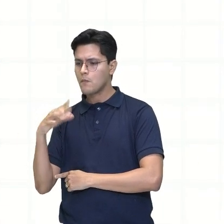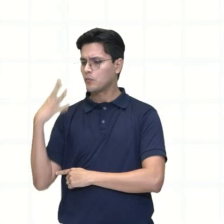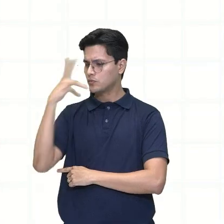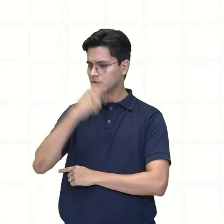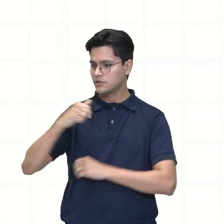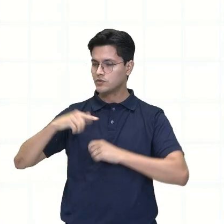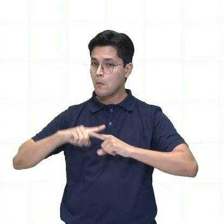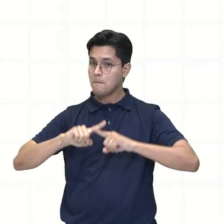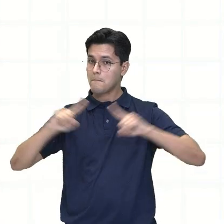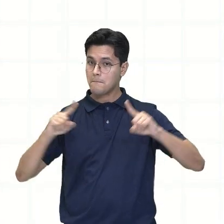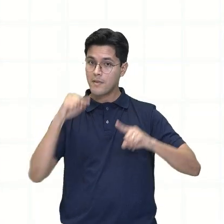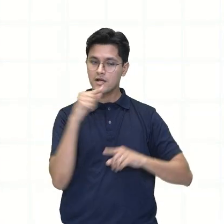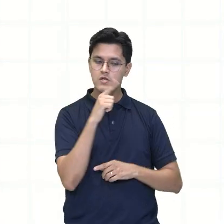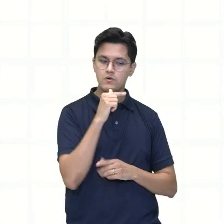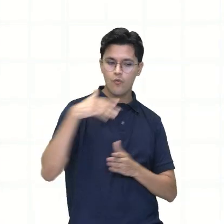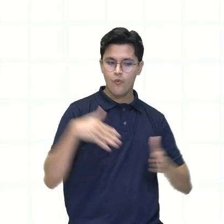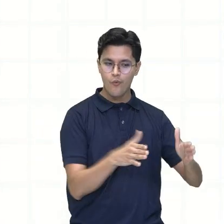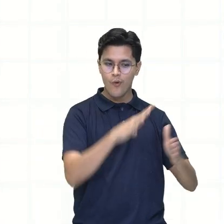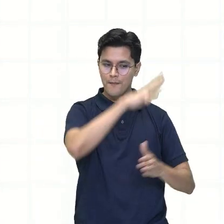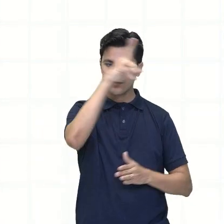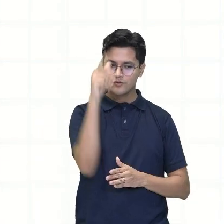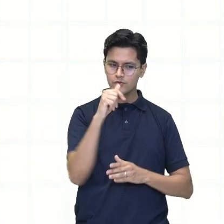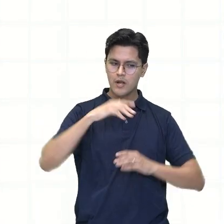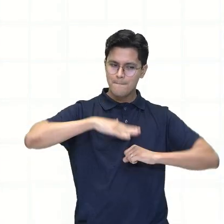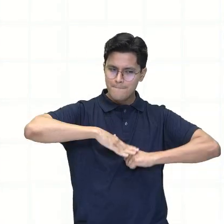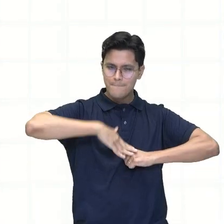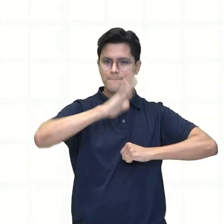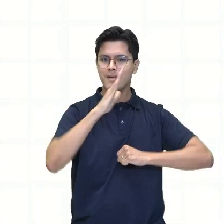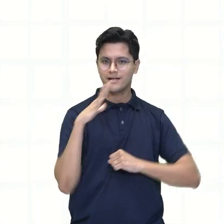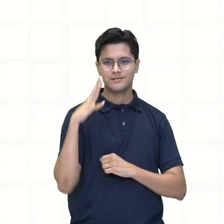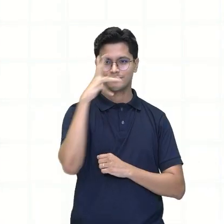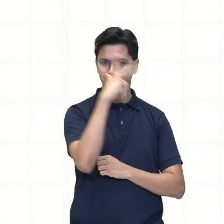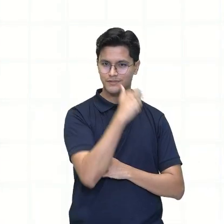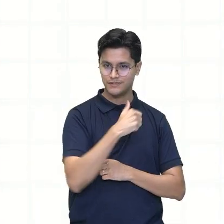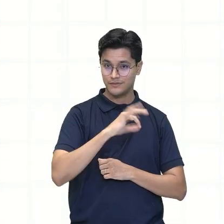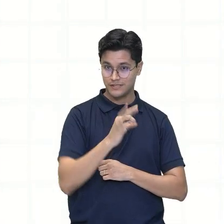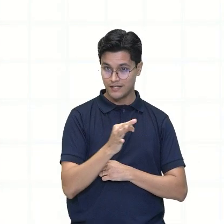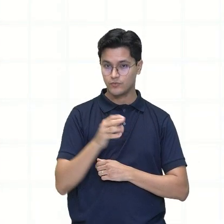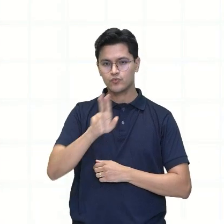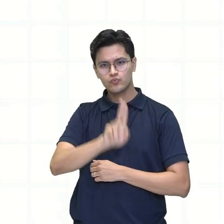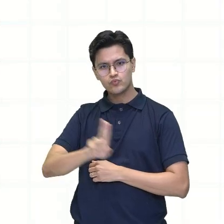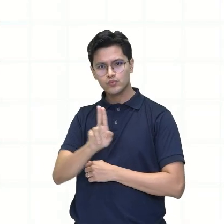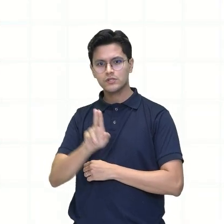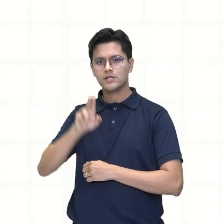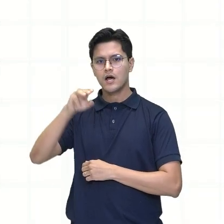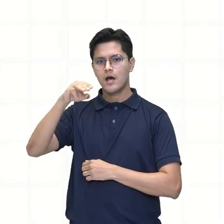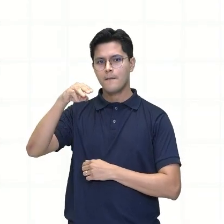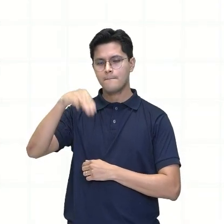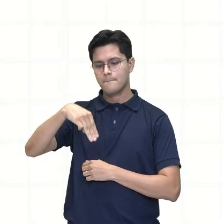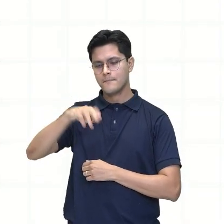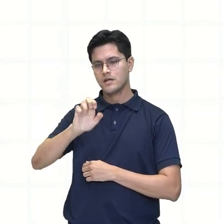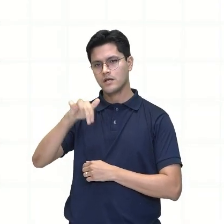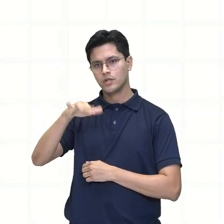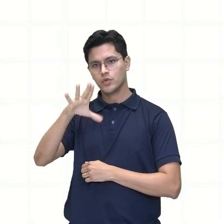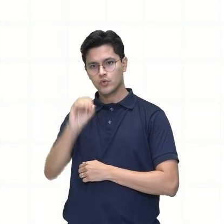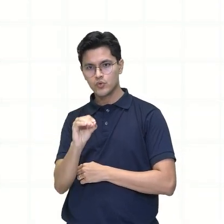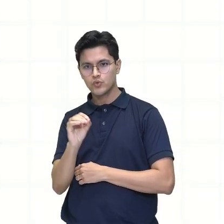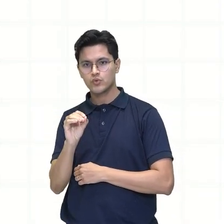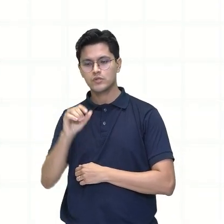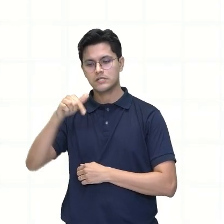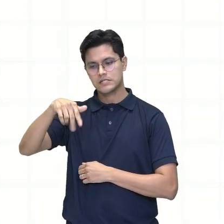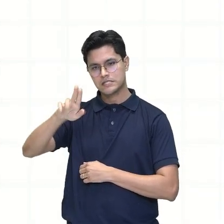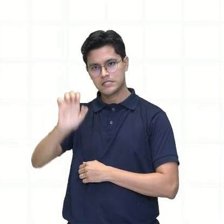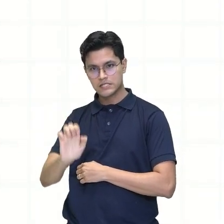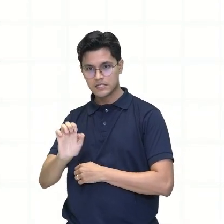fala de adjetivo, de qualificar, a gente também verifica que é o que é algo subjetivo. Porque eu estou dizendo aqui que Rio